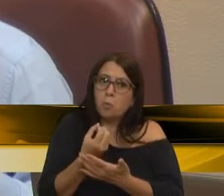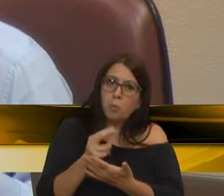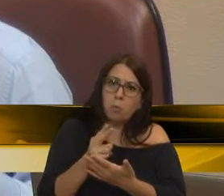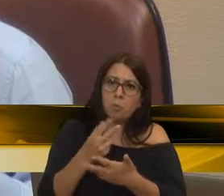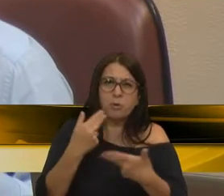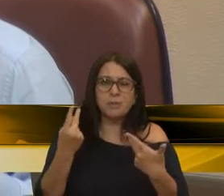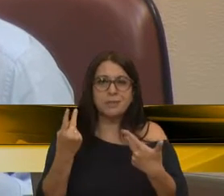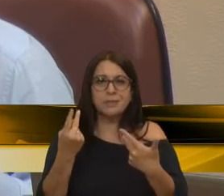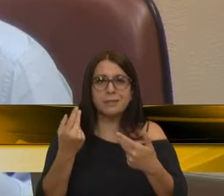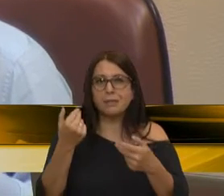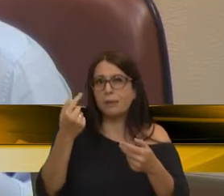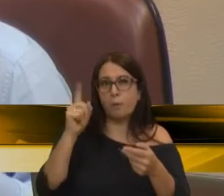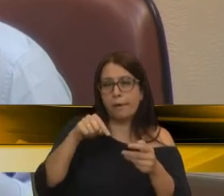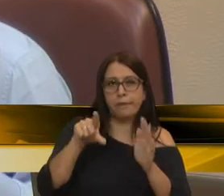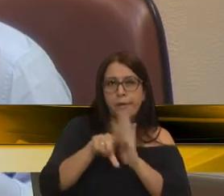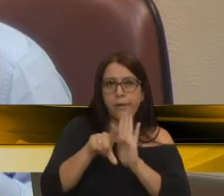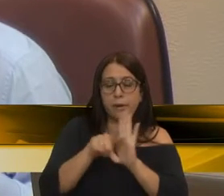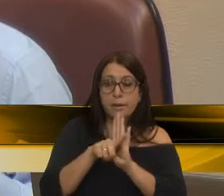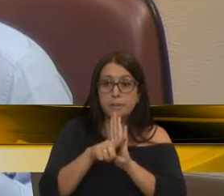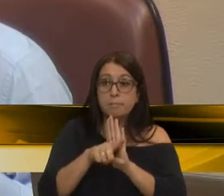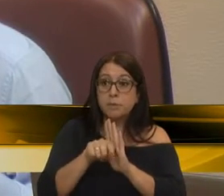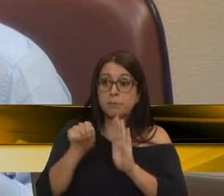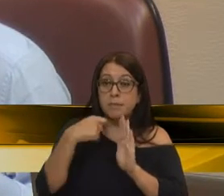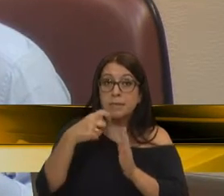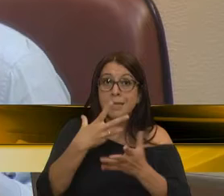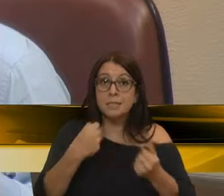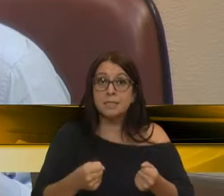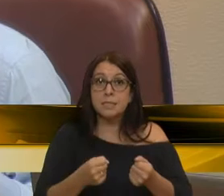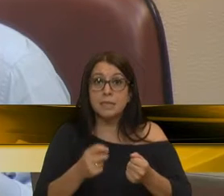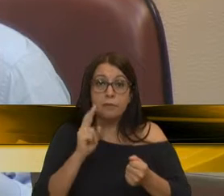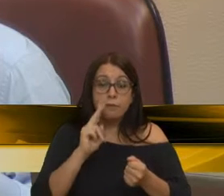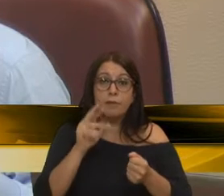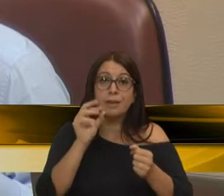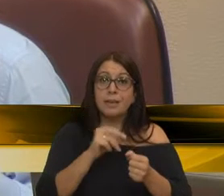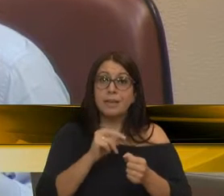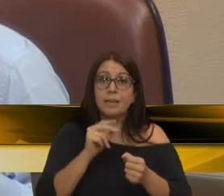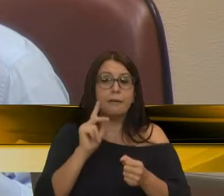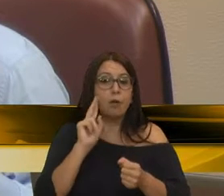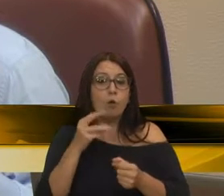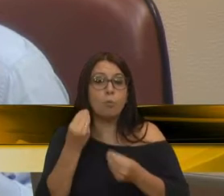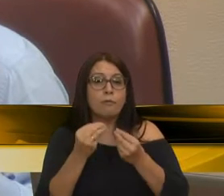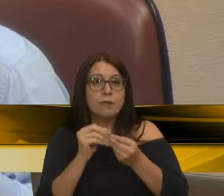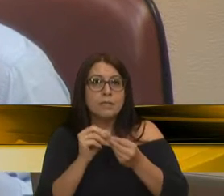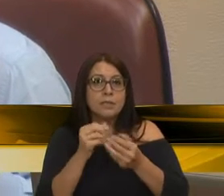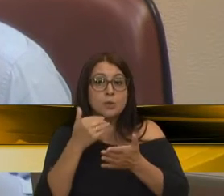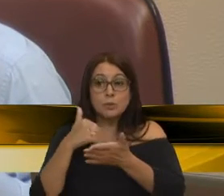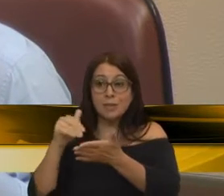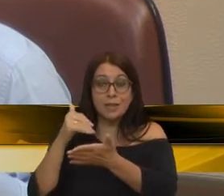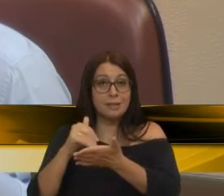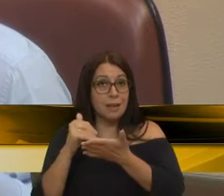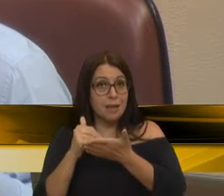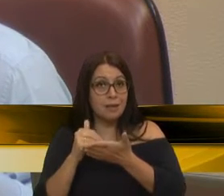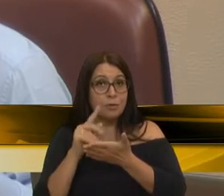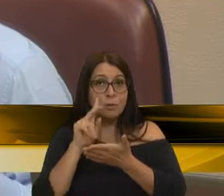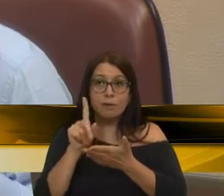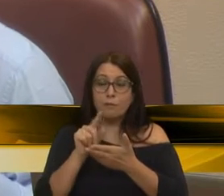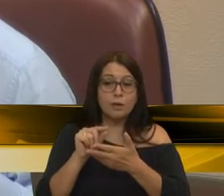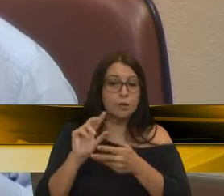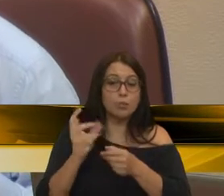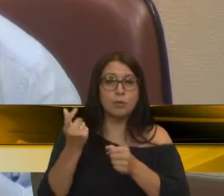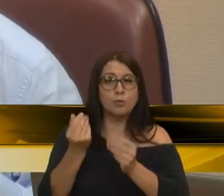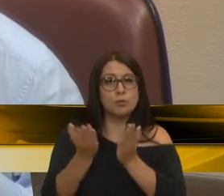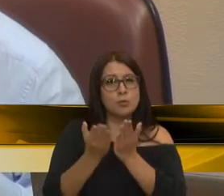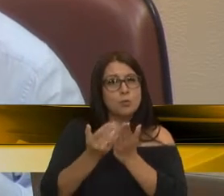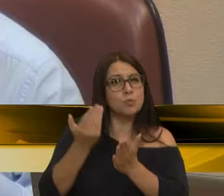irregularidade precisa ser admitido e merecer um despacho de reconsideração do secretário para desconstituir o